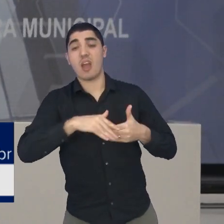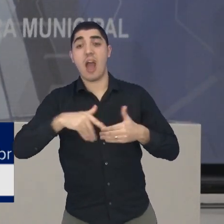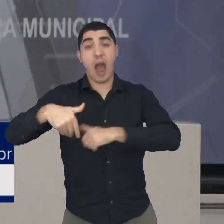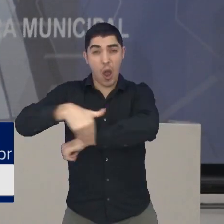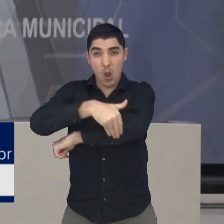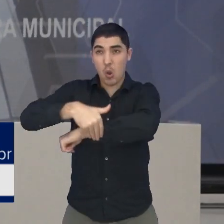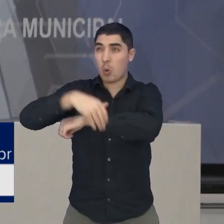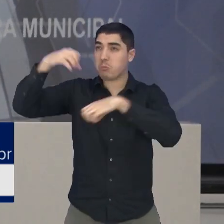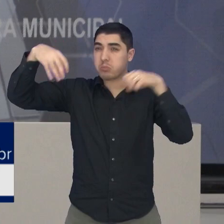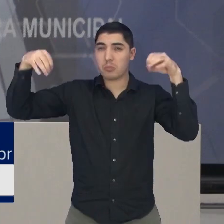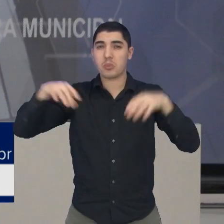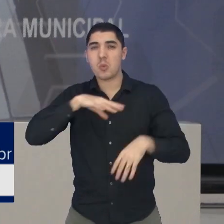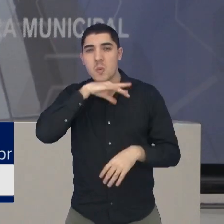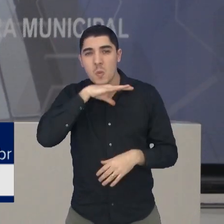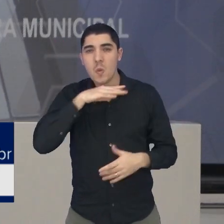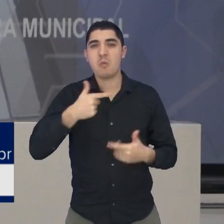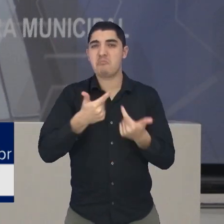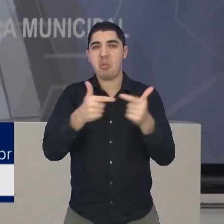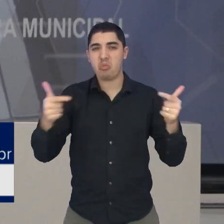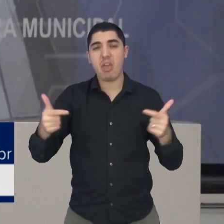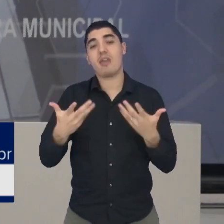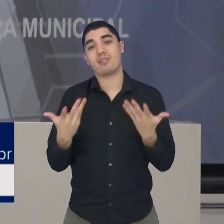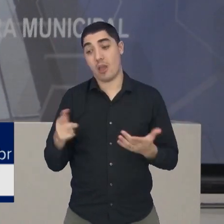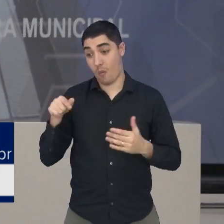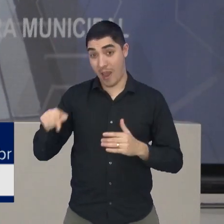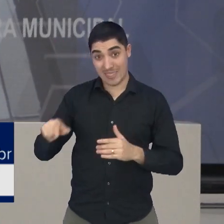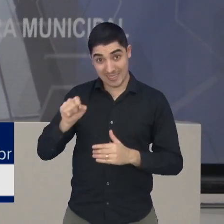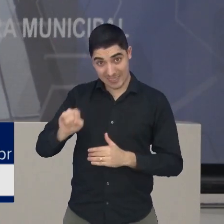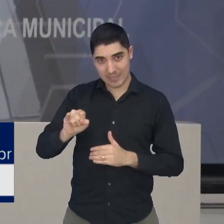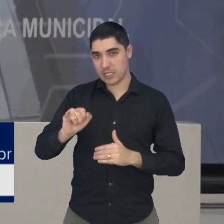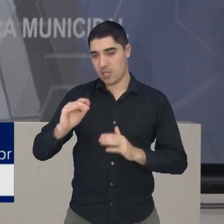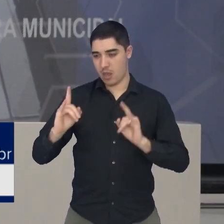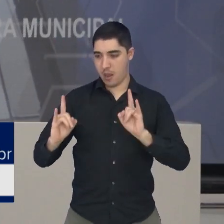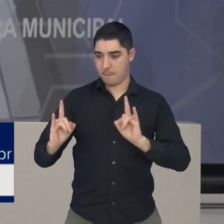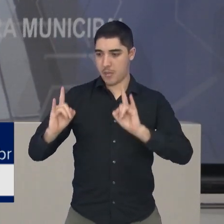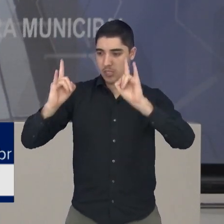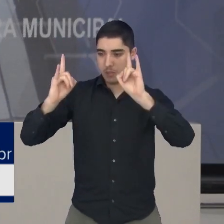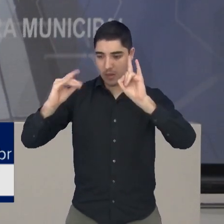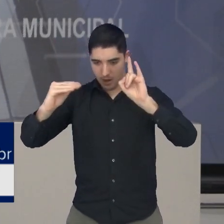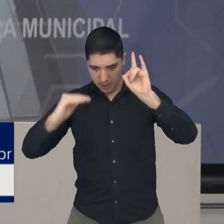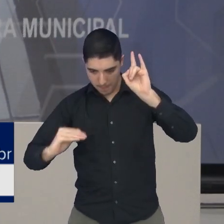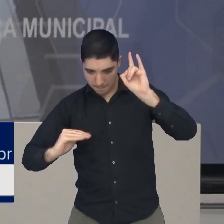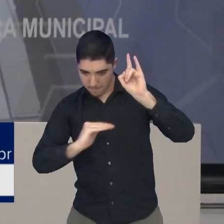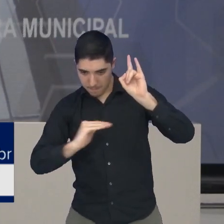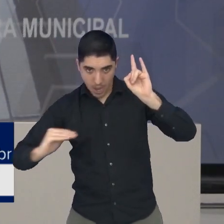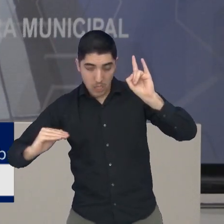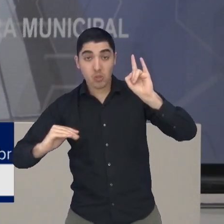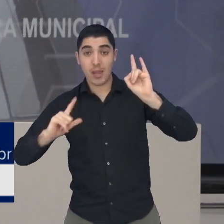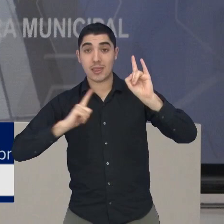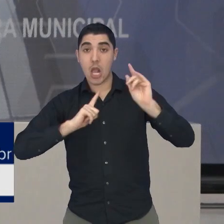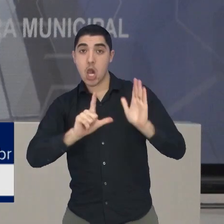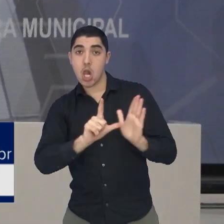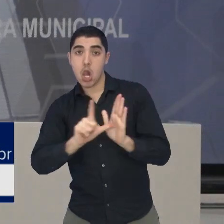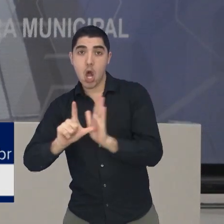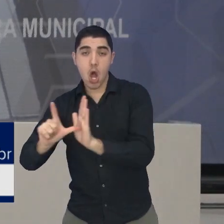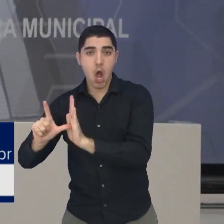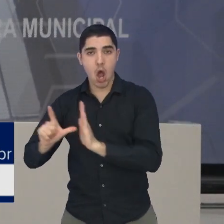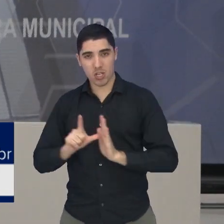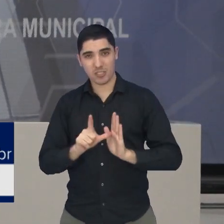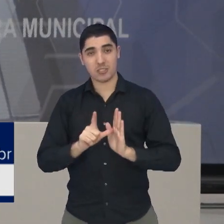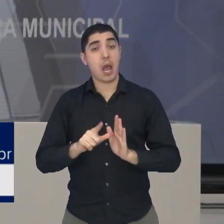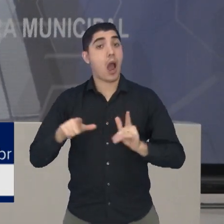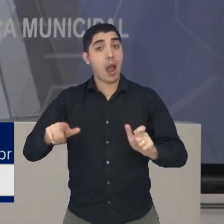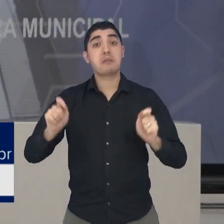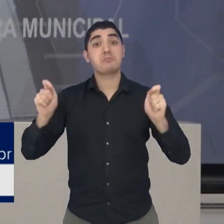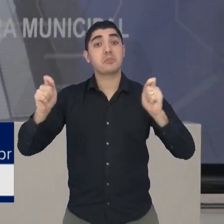você também tem com a fachada ativa a oportunidade de fomentar o comércio, movimentar aquele bairro até mais tarde da noite